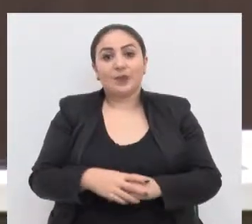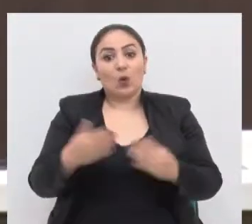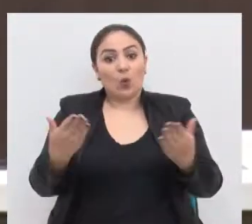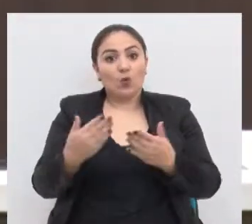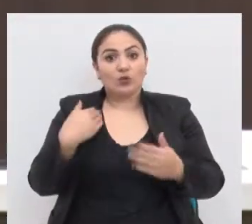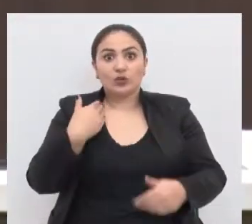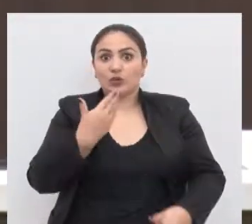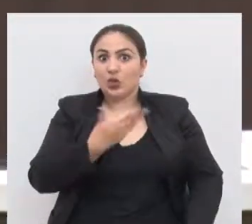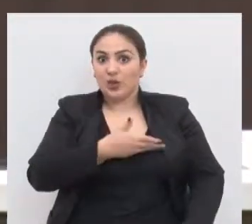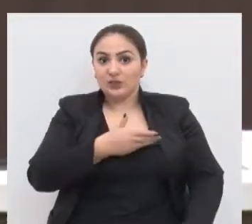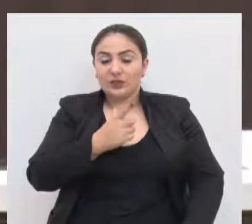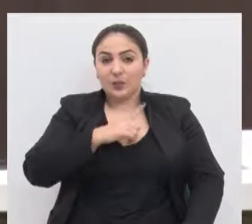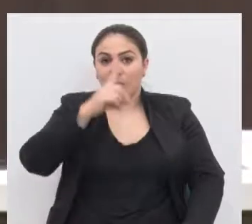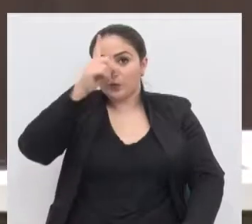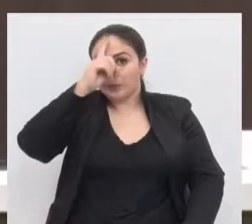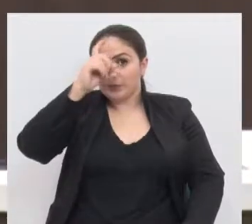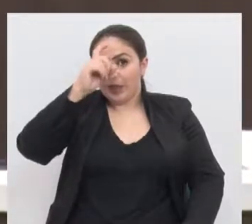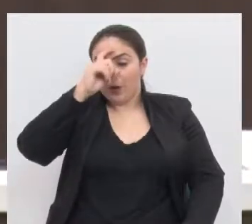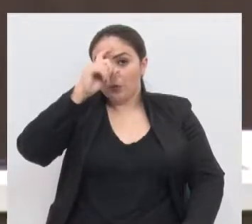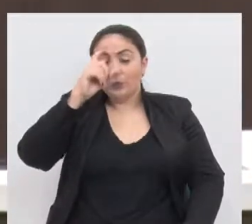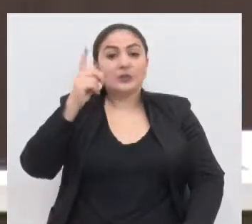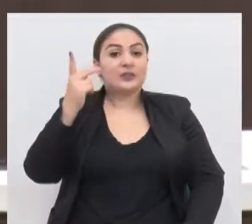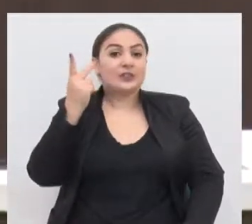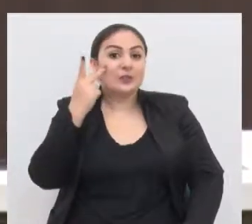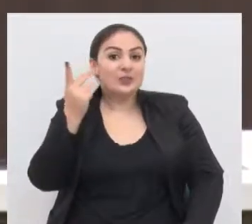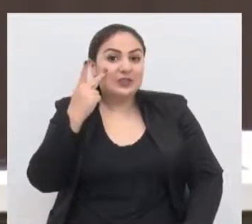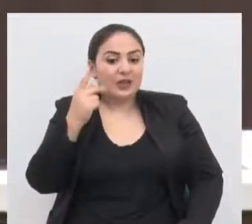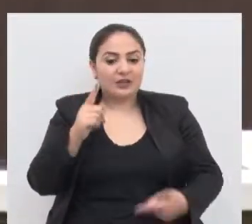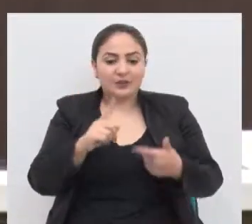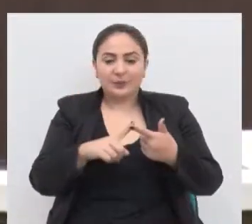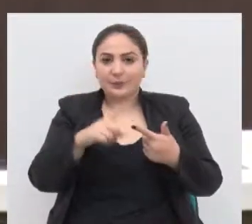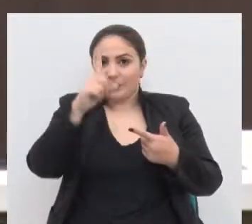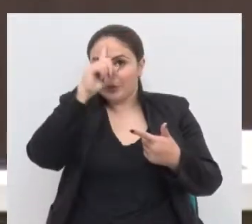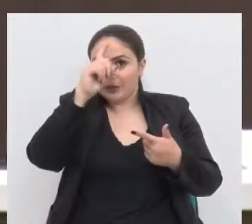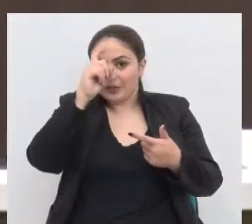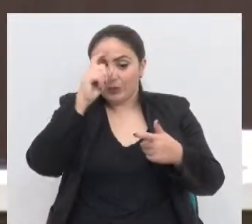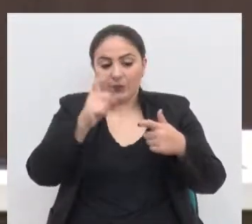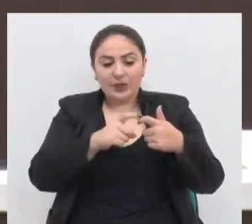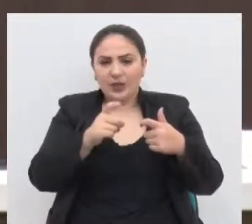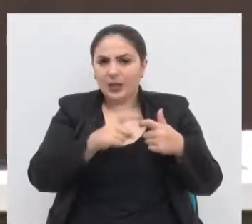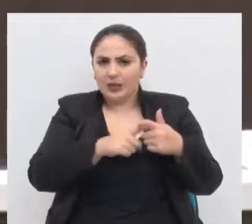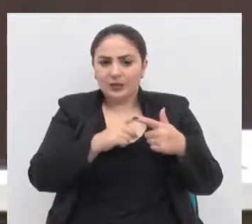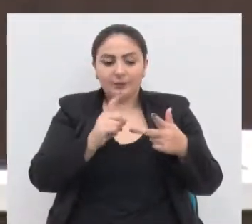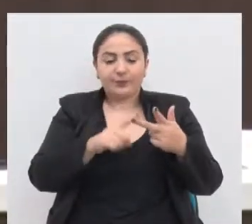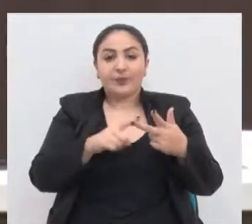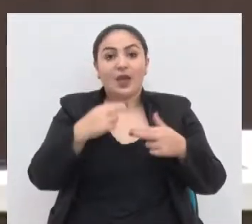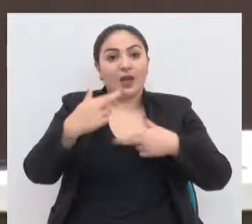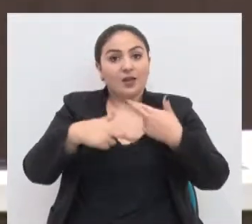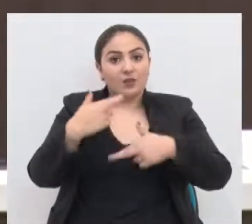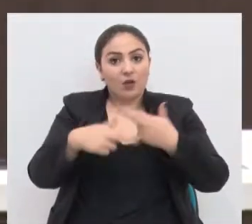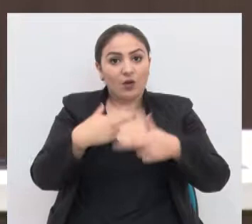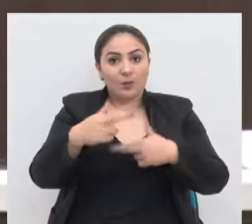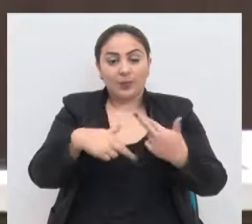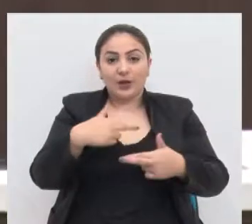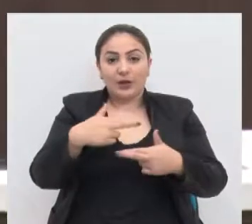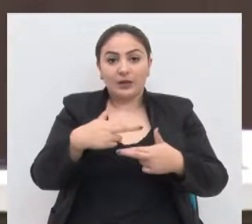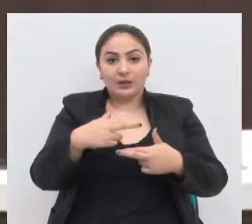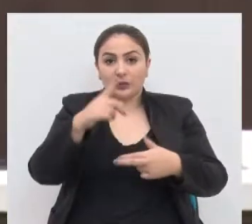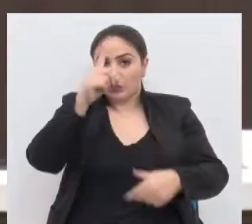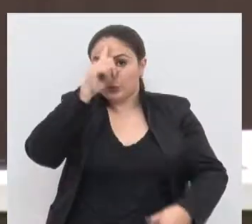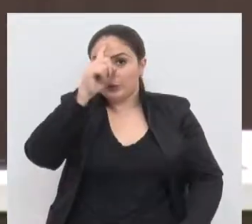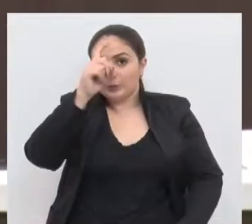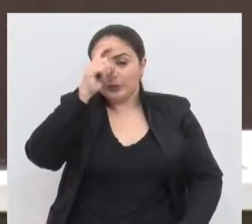Hospital São Vicente, nós temos o Hospital das Clínicas, com uma pujança muito grande, nós temos a reforma do Hospital